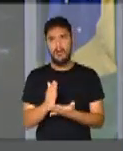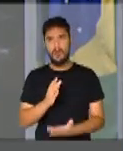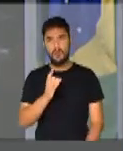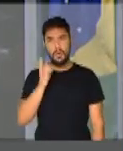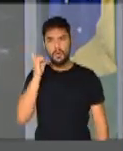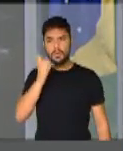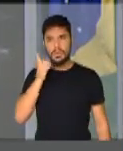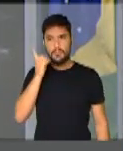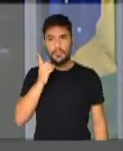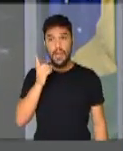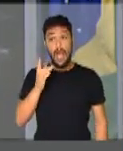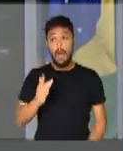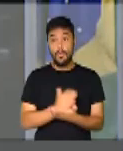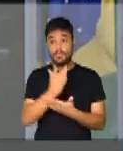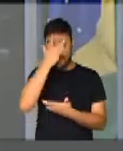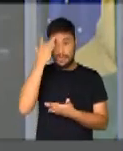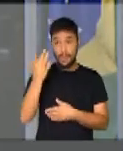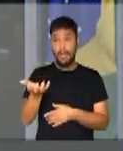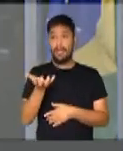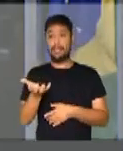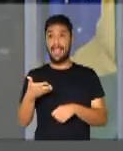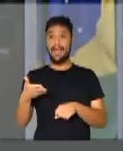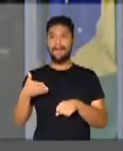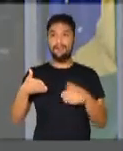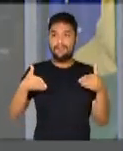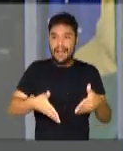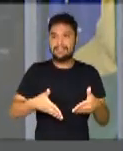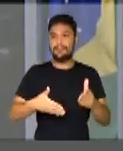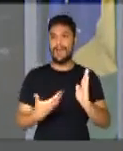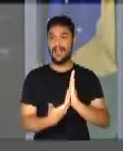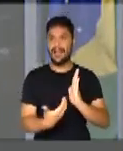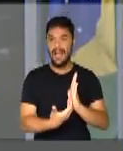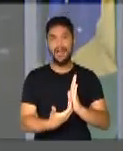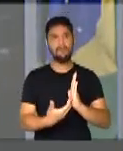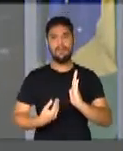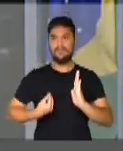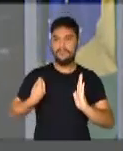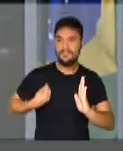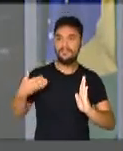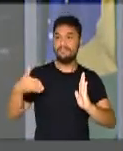participar legitimamente do debate sendo tolhido também